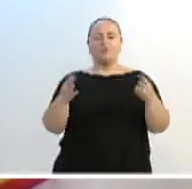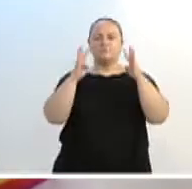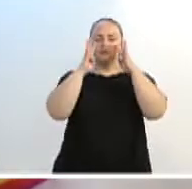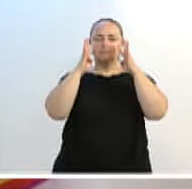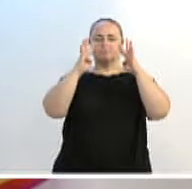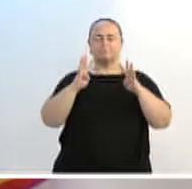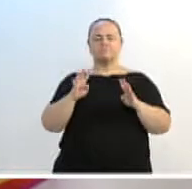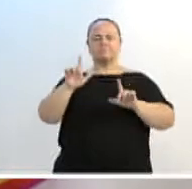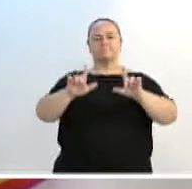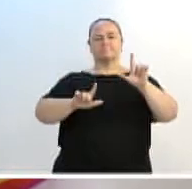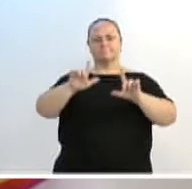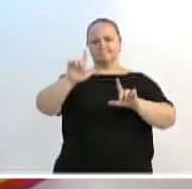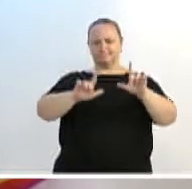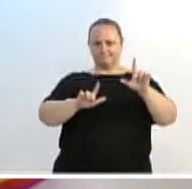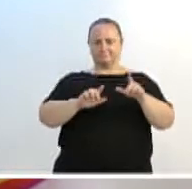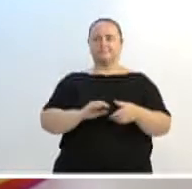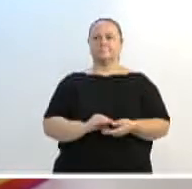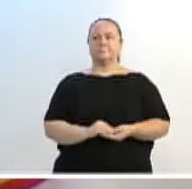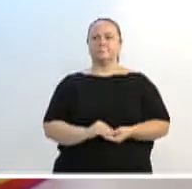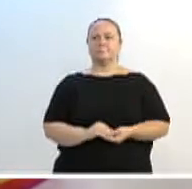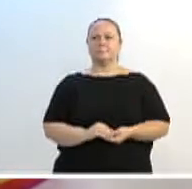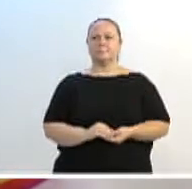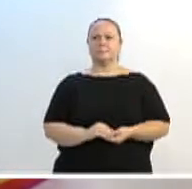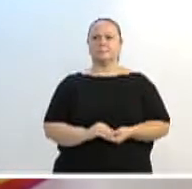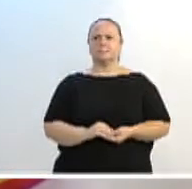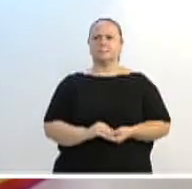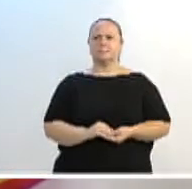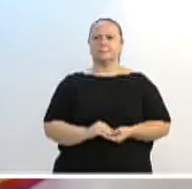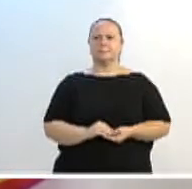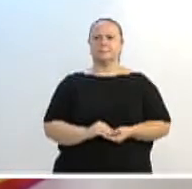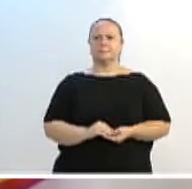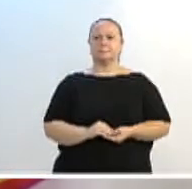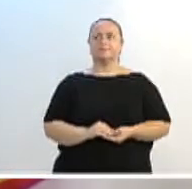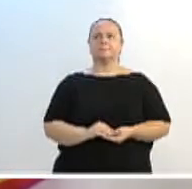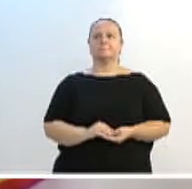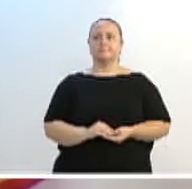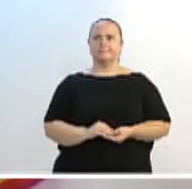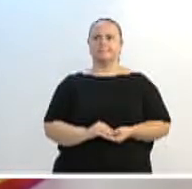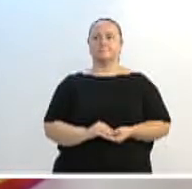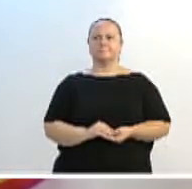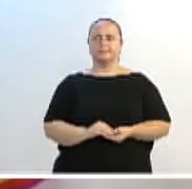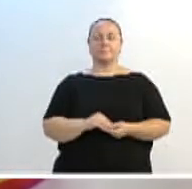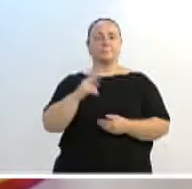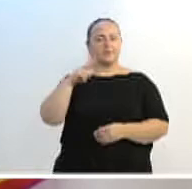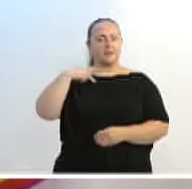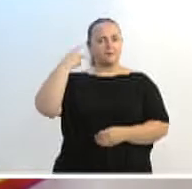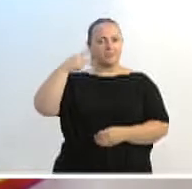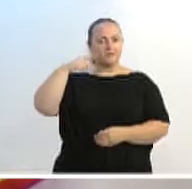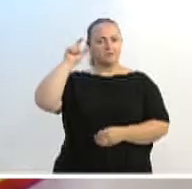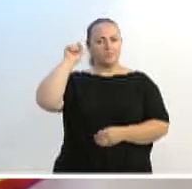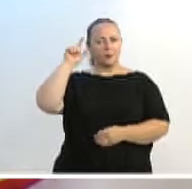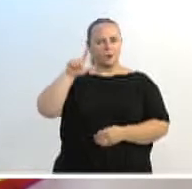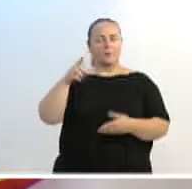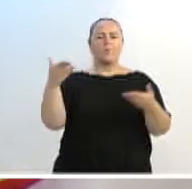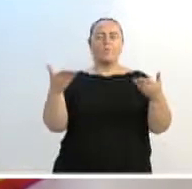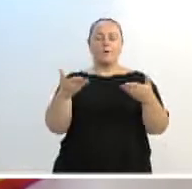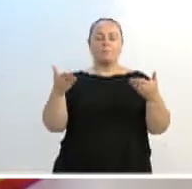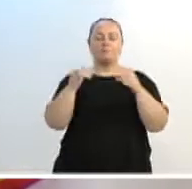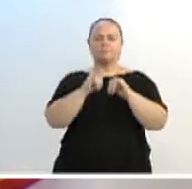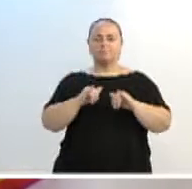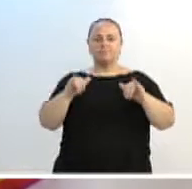da TV Legislativa. Hoje, como foi citado aqui pelo vereador Maurício Gol, é o dia do Rotariano,